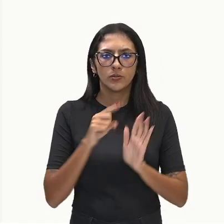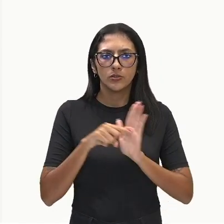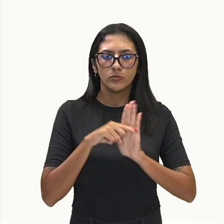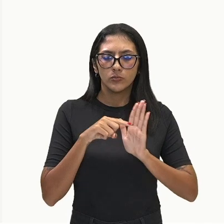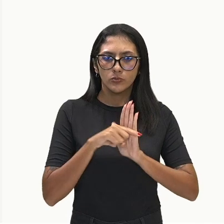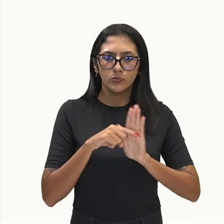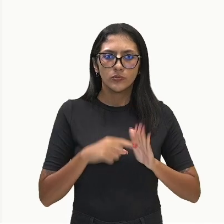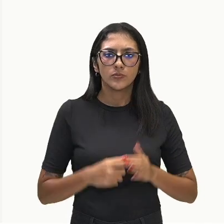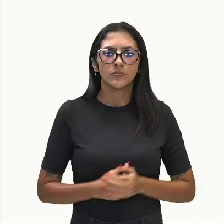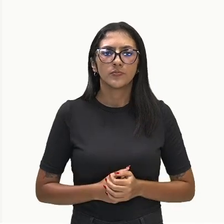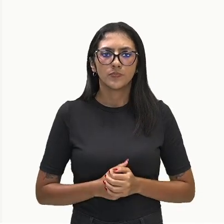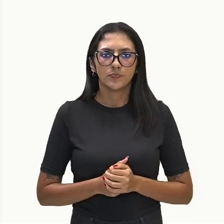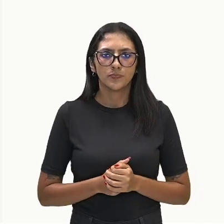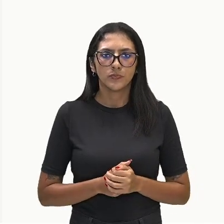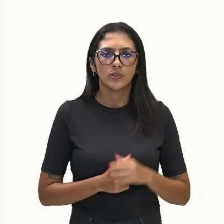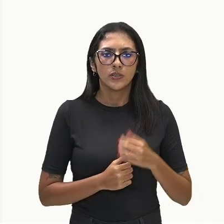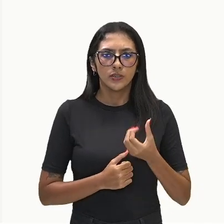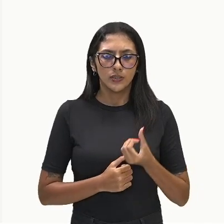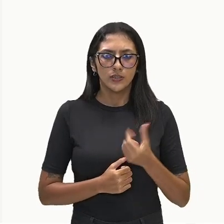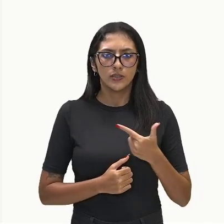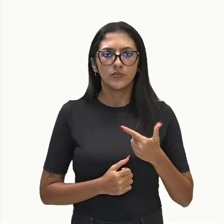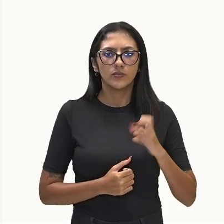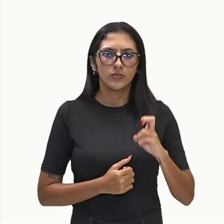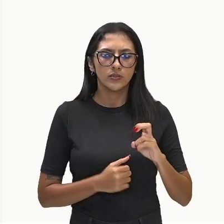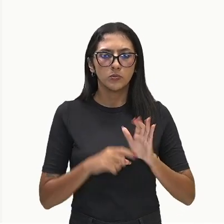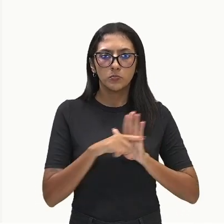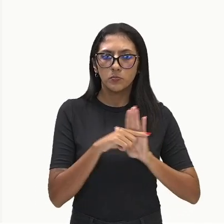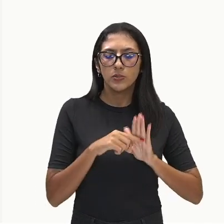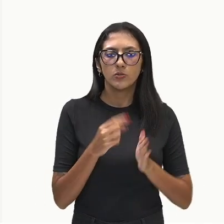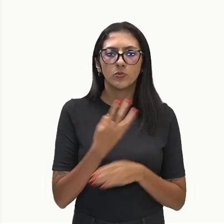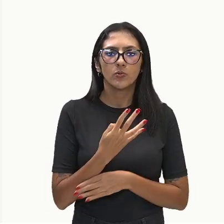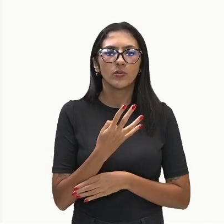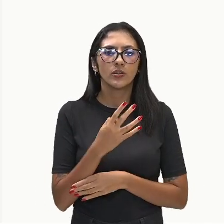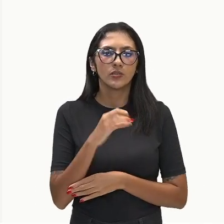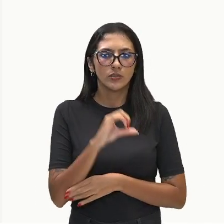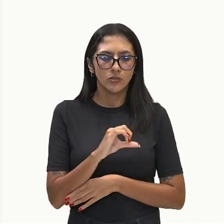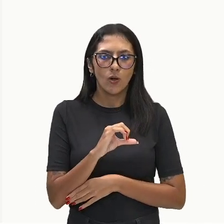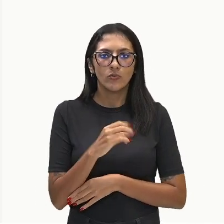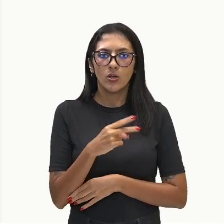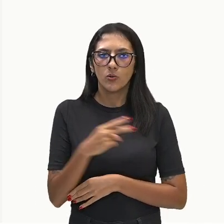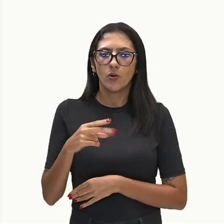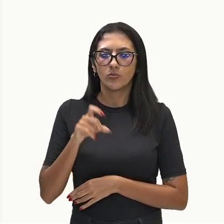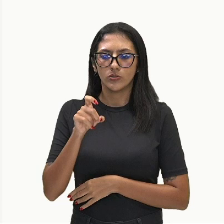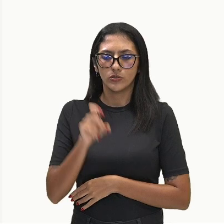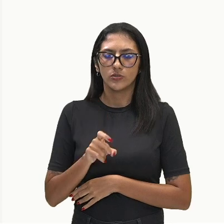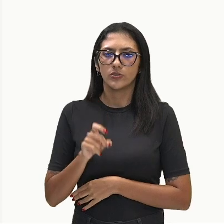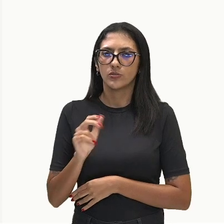ter 625 menos 49 igual a x ao quadrado.